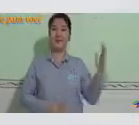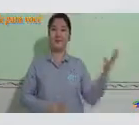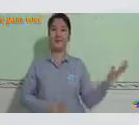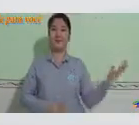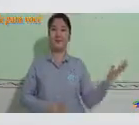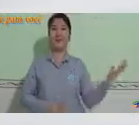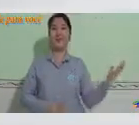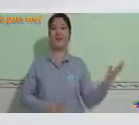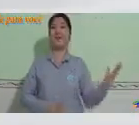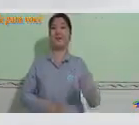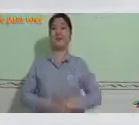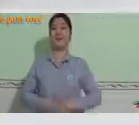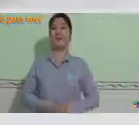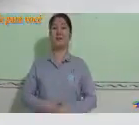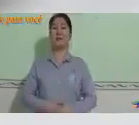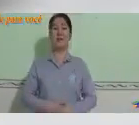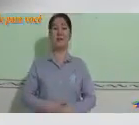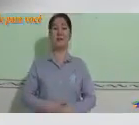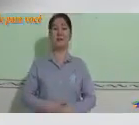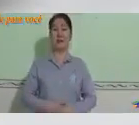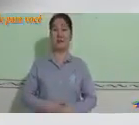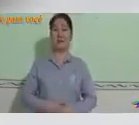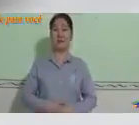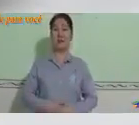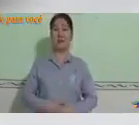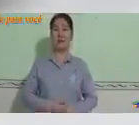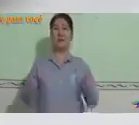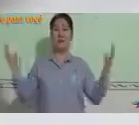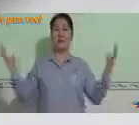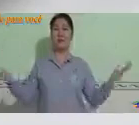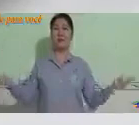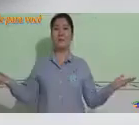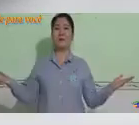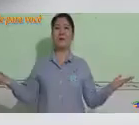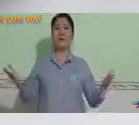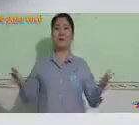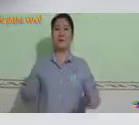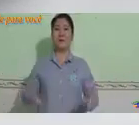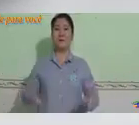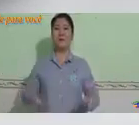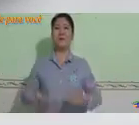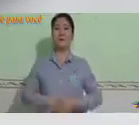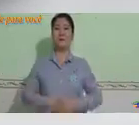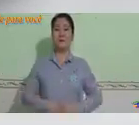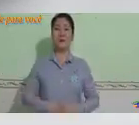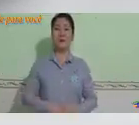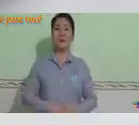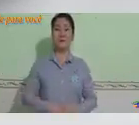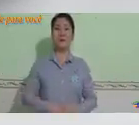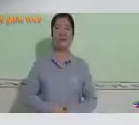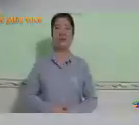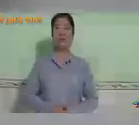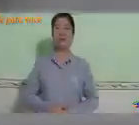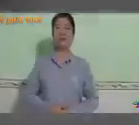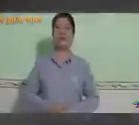as células mortas e toda a sujeira que possa estar sendo acumulada nos poros.